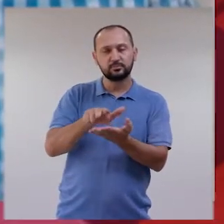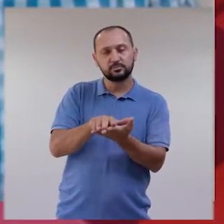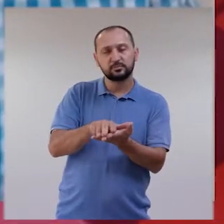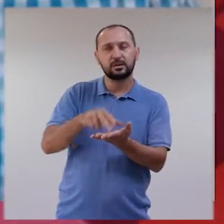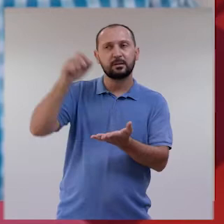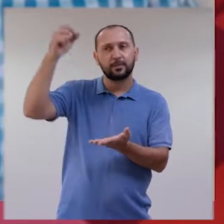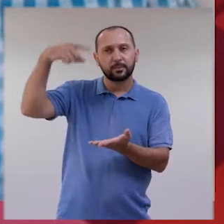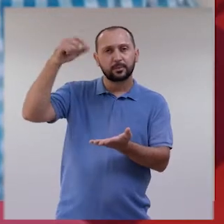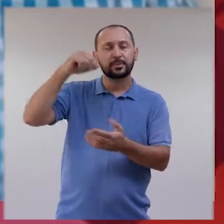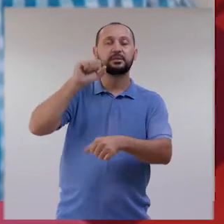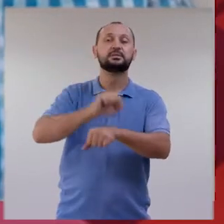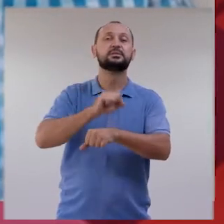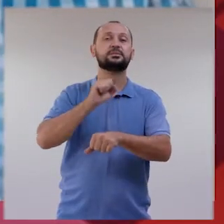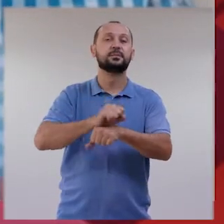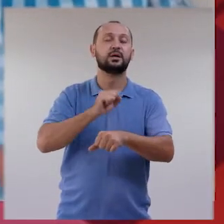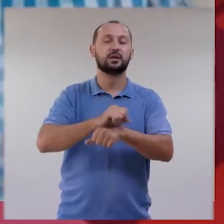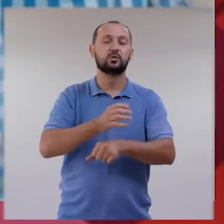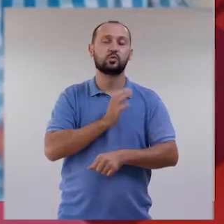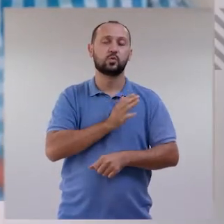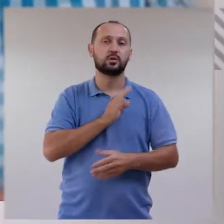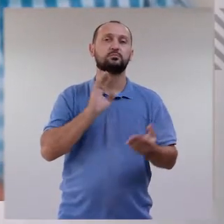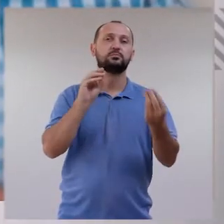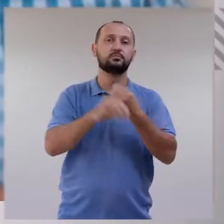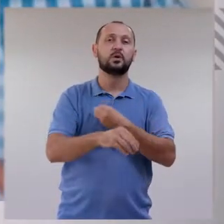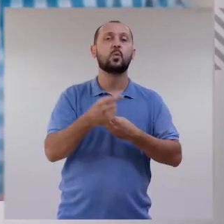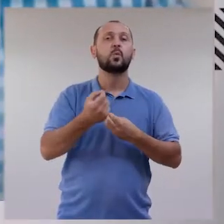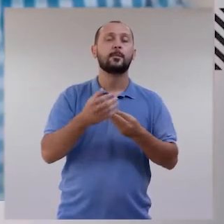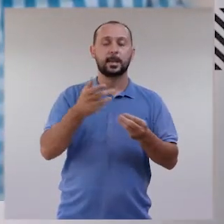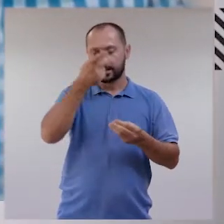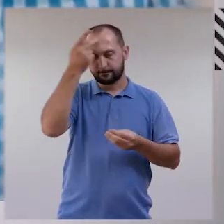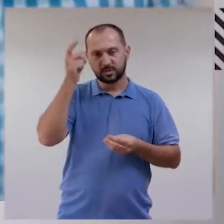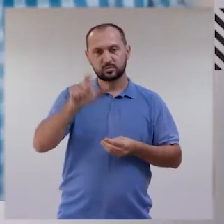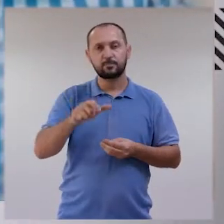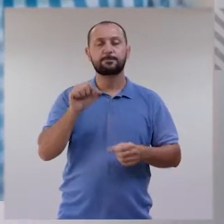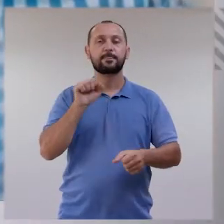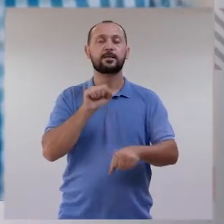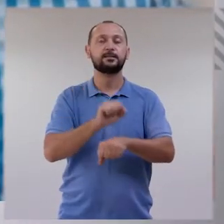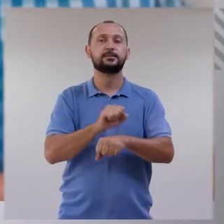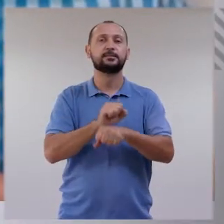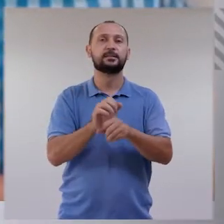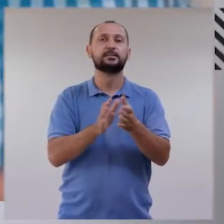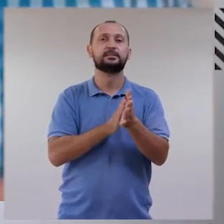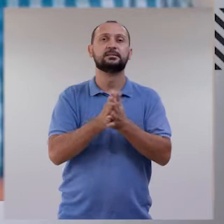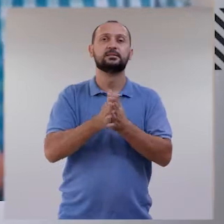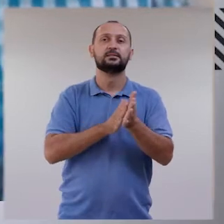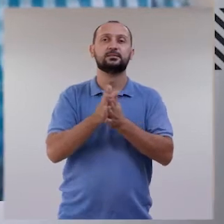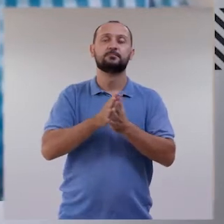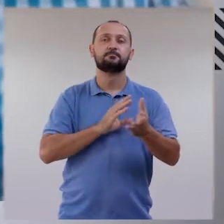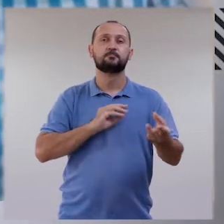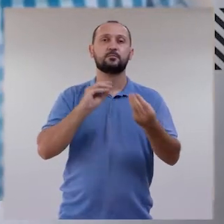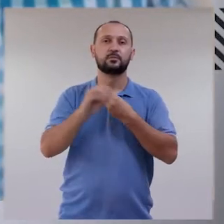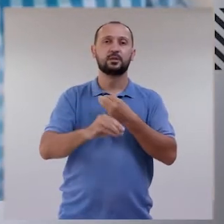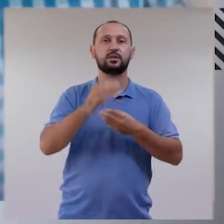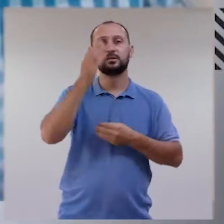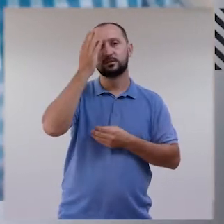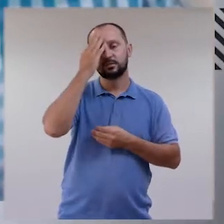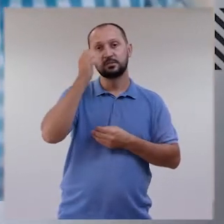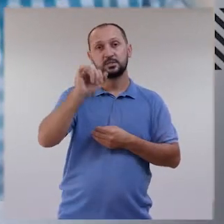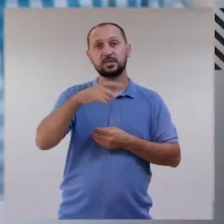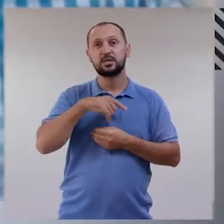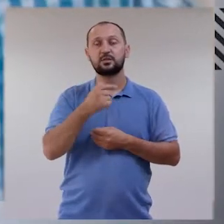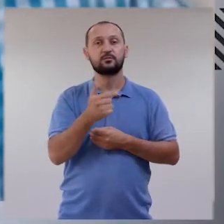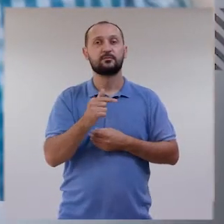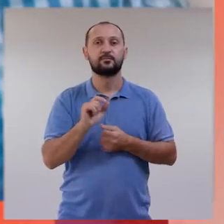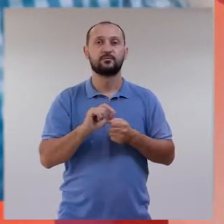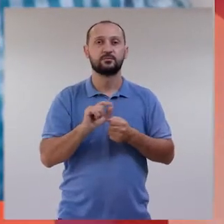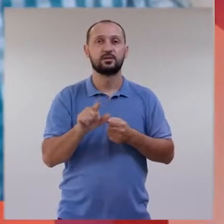internados aguardando um transplante de coração. Então, você imagina a agonia desse paciente que está aguardando um transplante e sabe